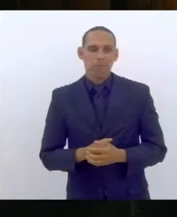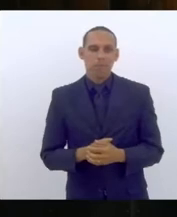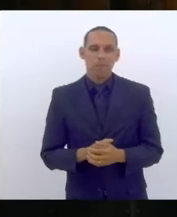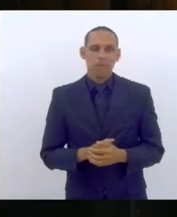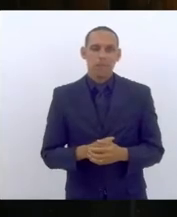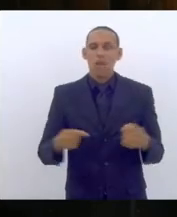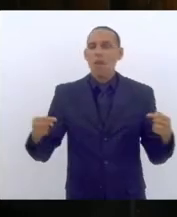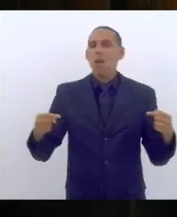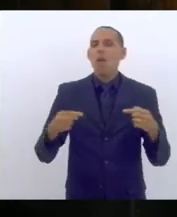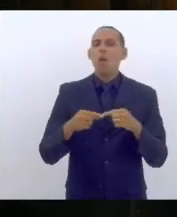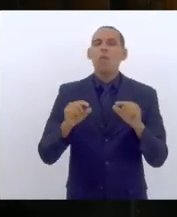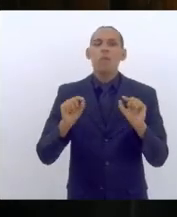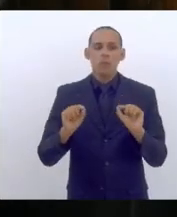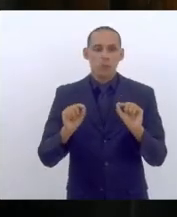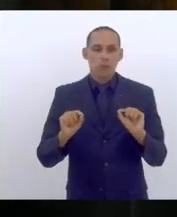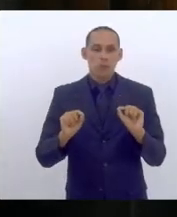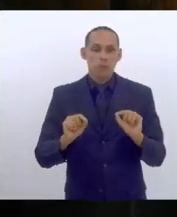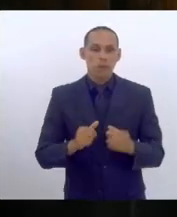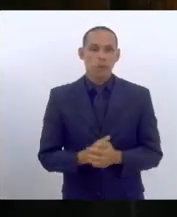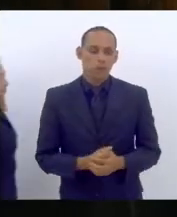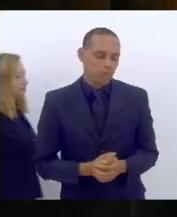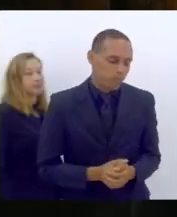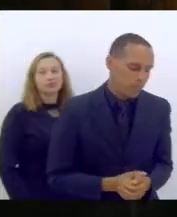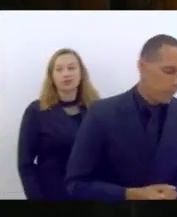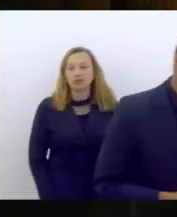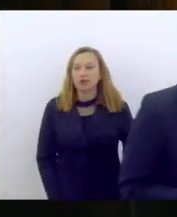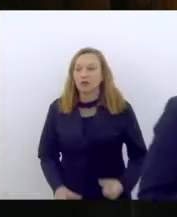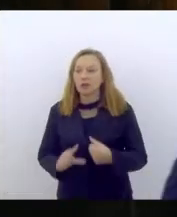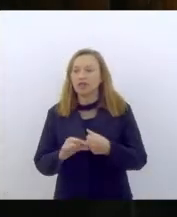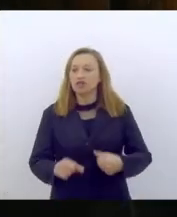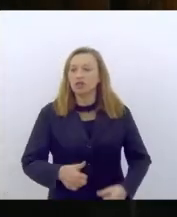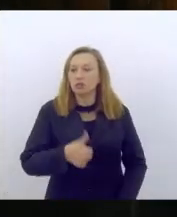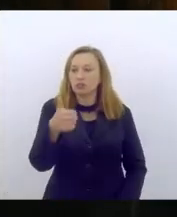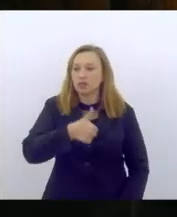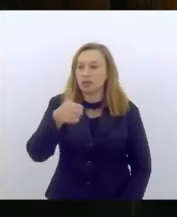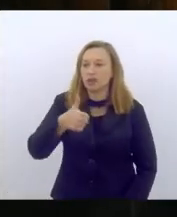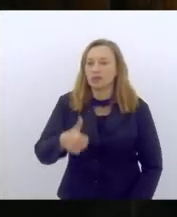que diz respeito ao artigo primeiro